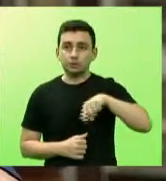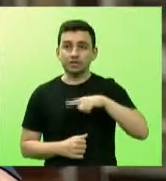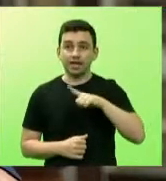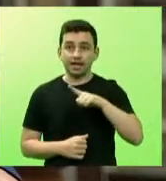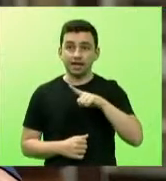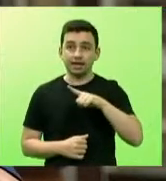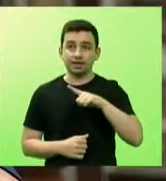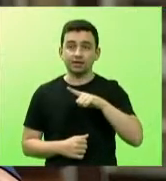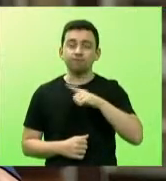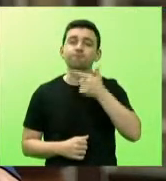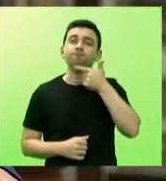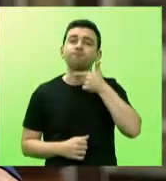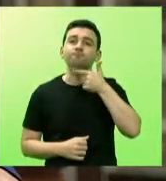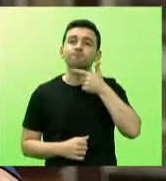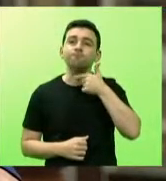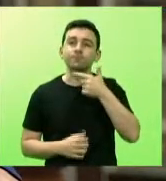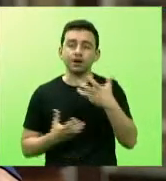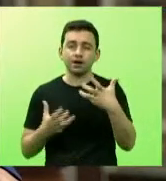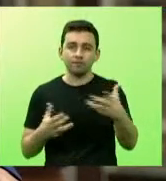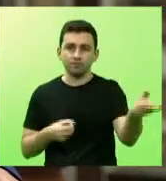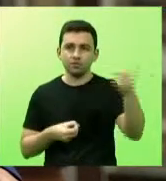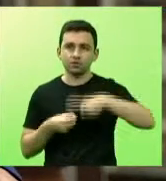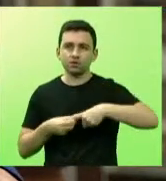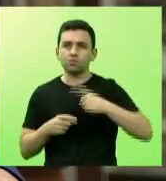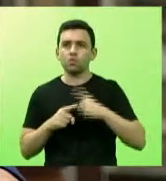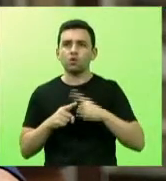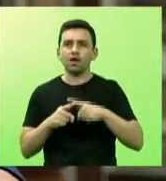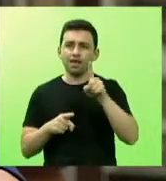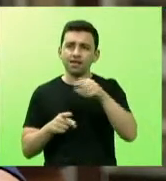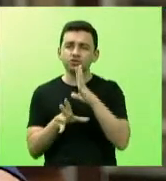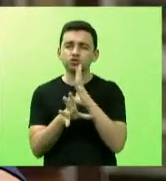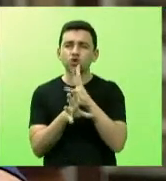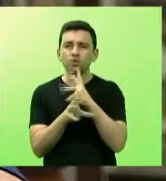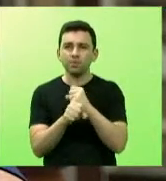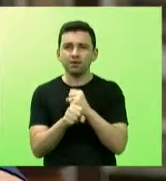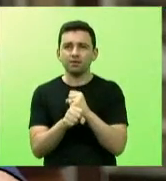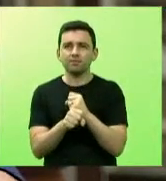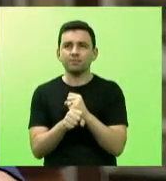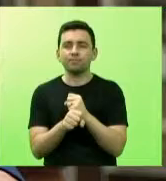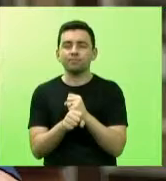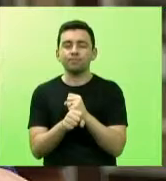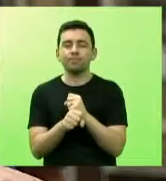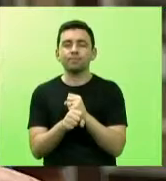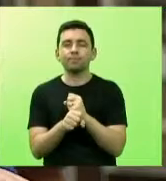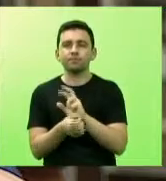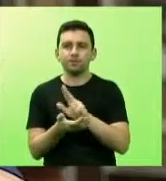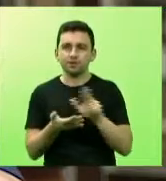ainda alguma vontade de recuperar isso, por quê? Porque é uma somatória de coisas.